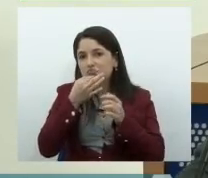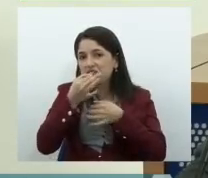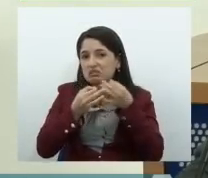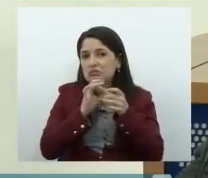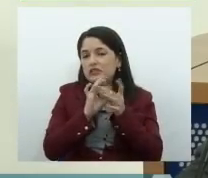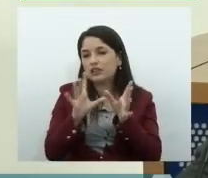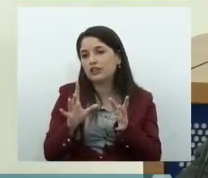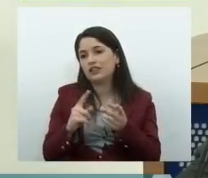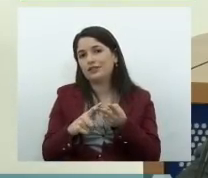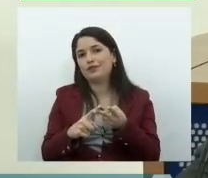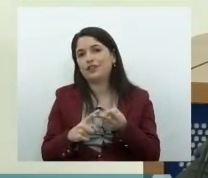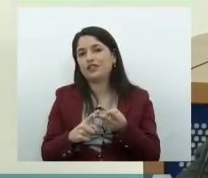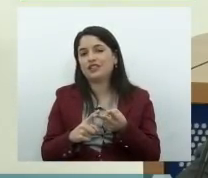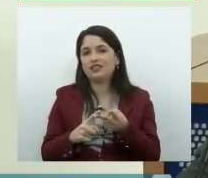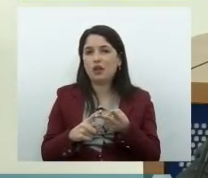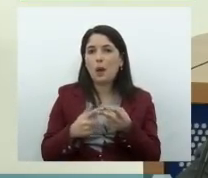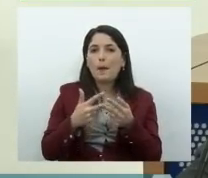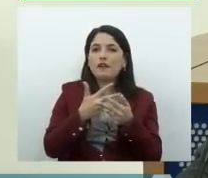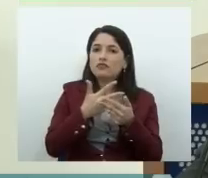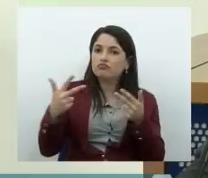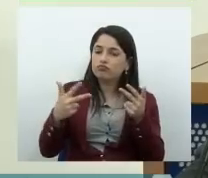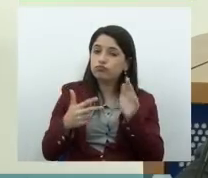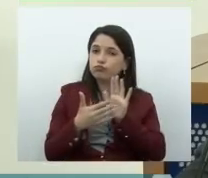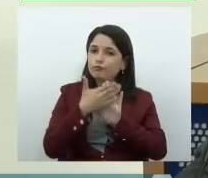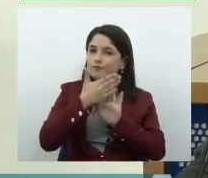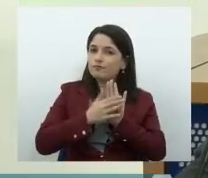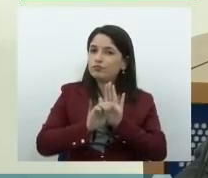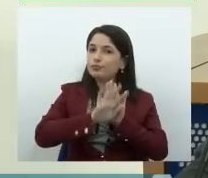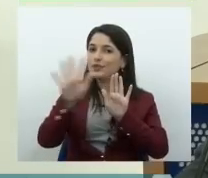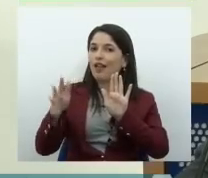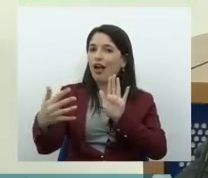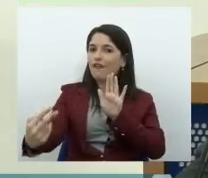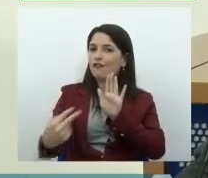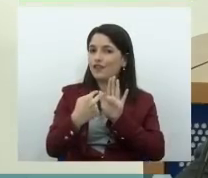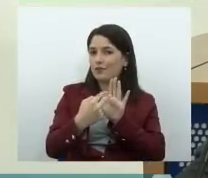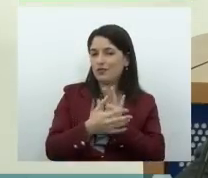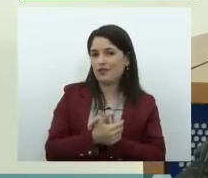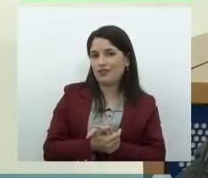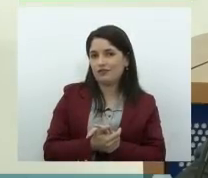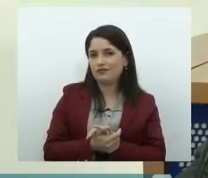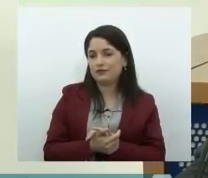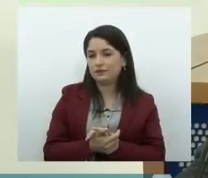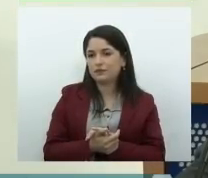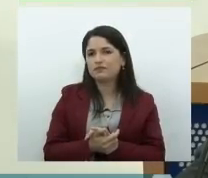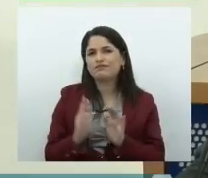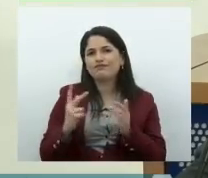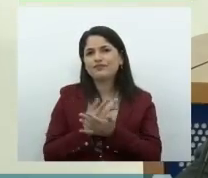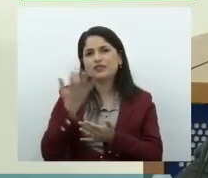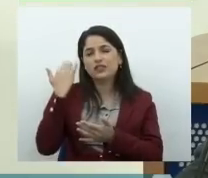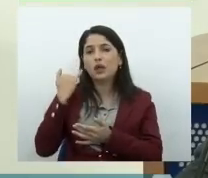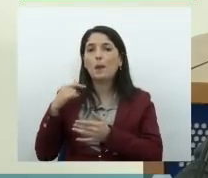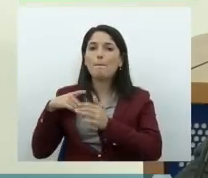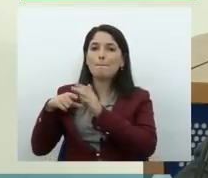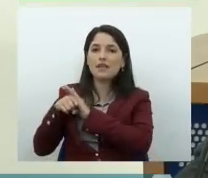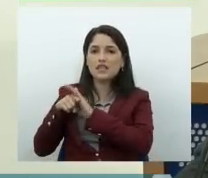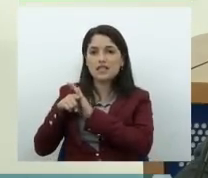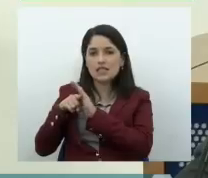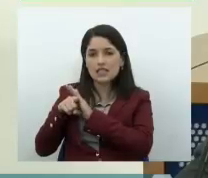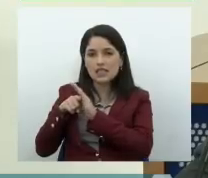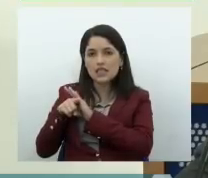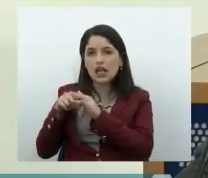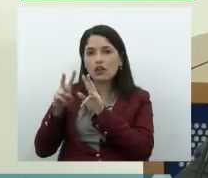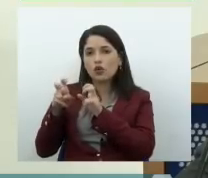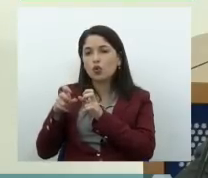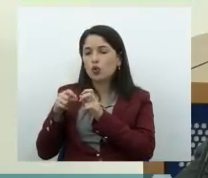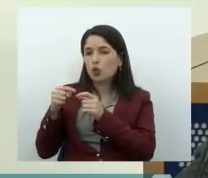onde a imprensa foi cerceada. Um periódico da cidade dizia, mostrava a pesquisa eleitoral, seja